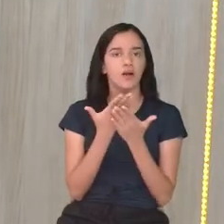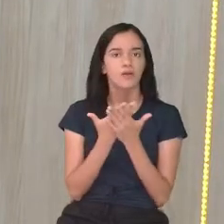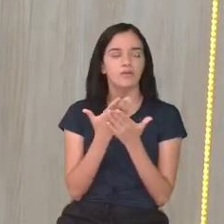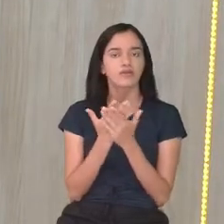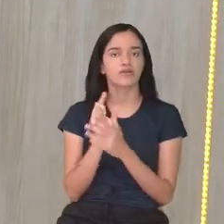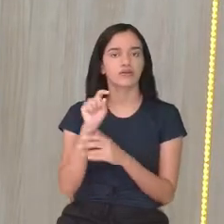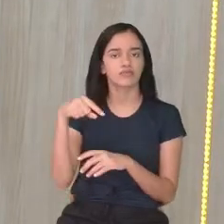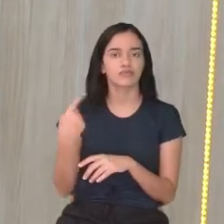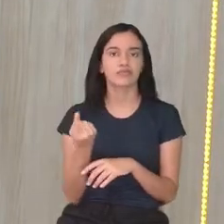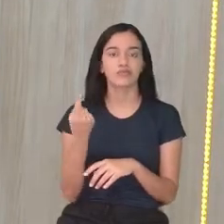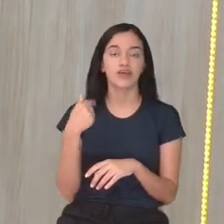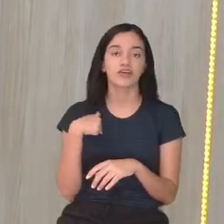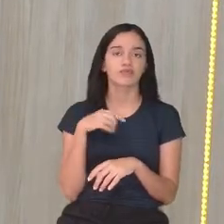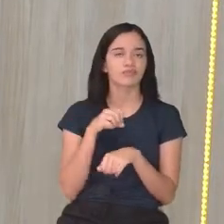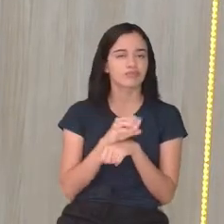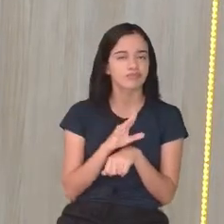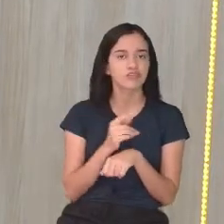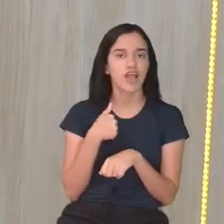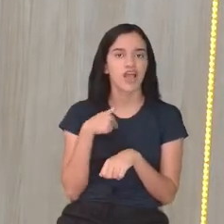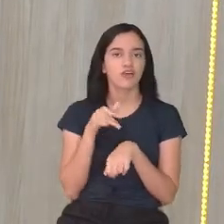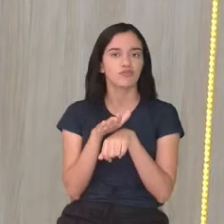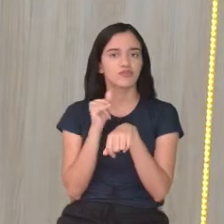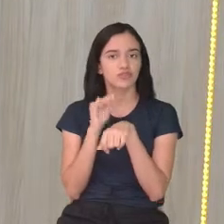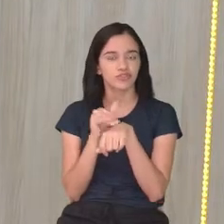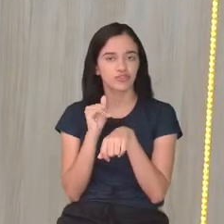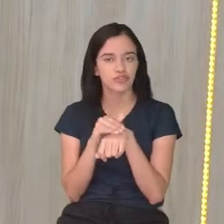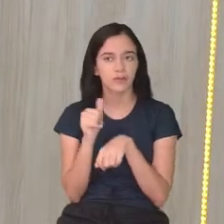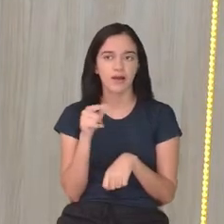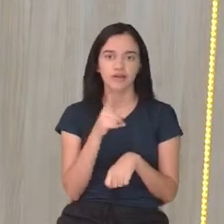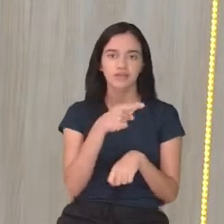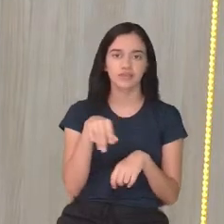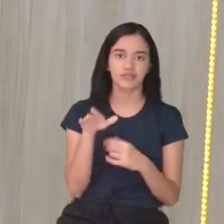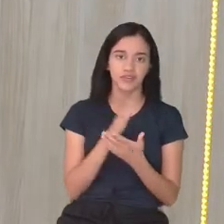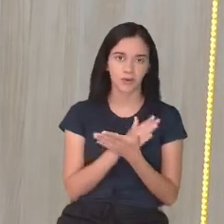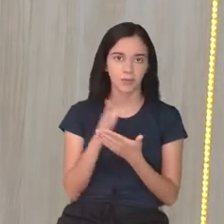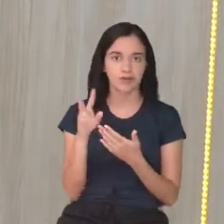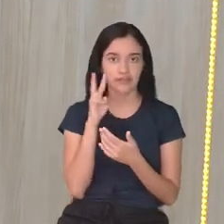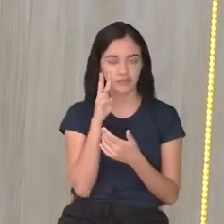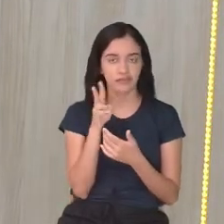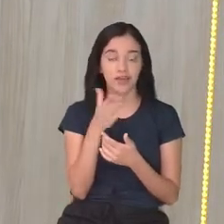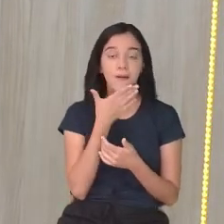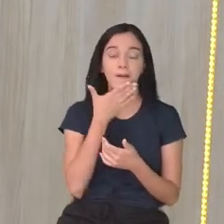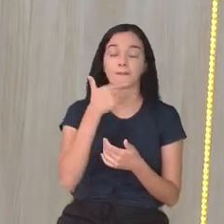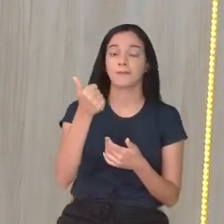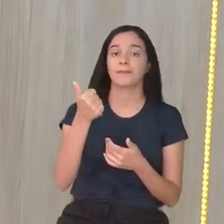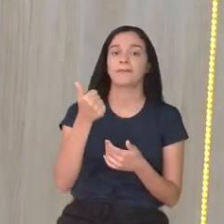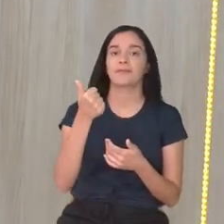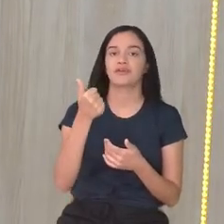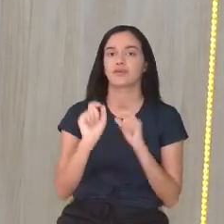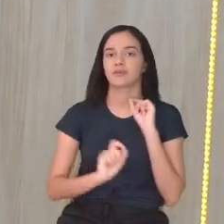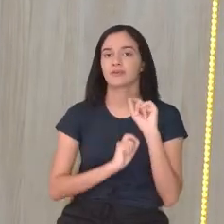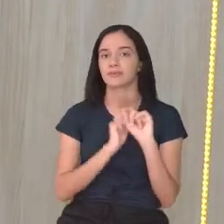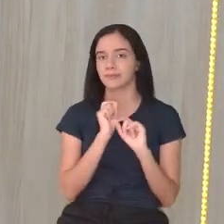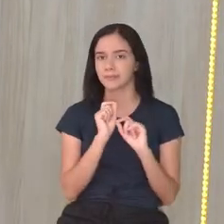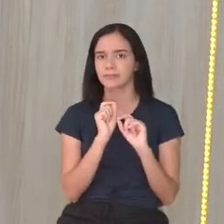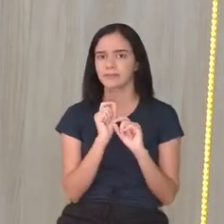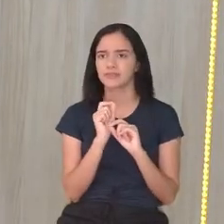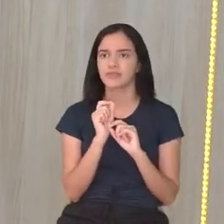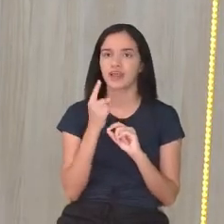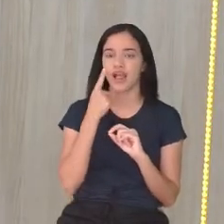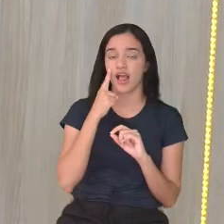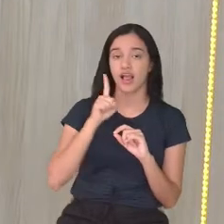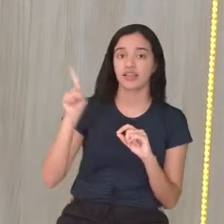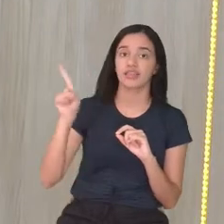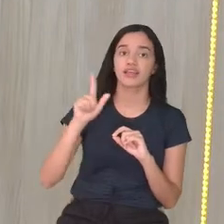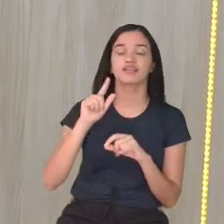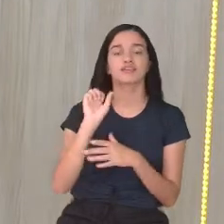começar, já vou dar um spoiler, já vou chamar vocês, né? A gente vai começar a ver melhor a questão dessas